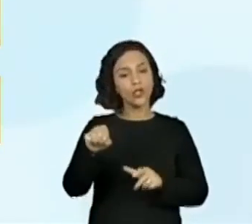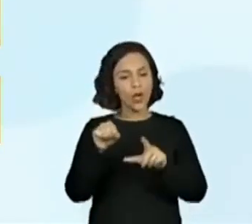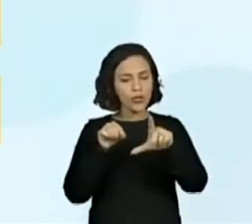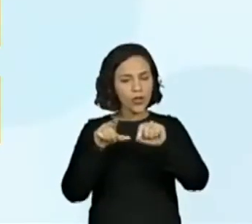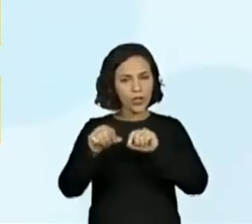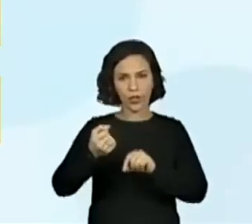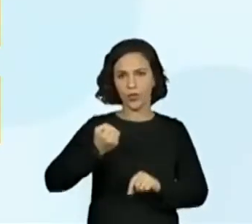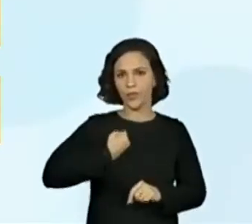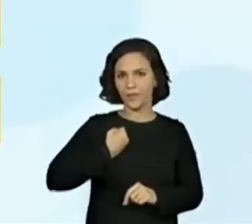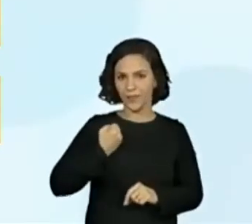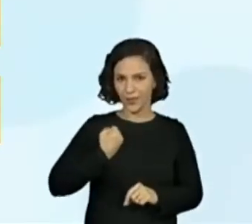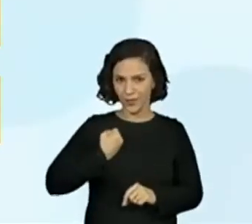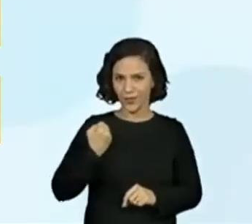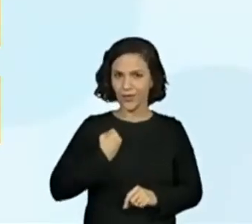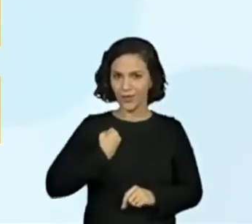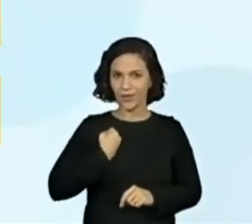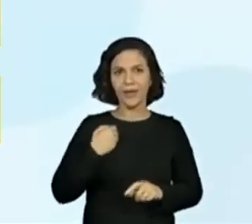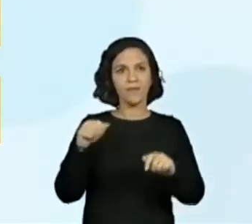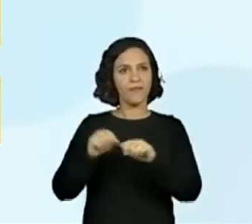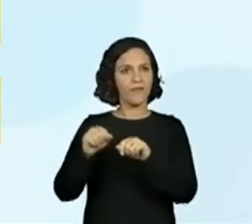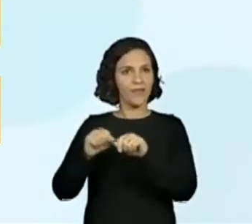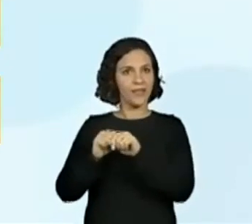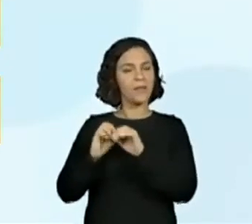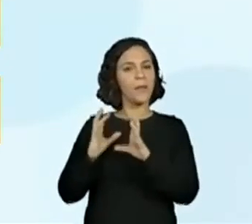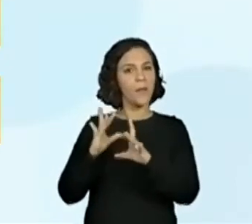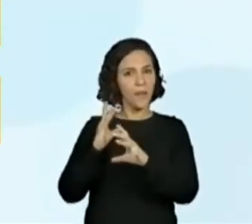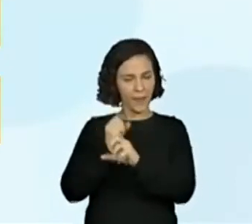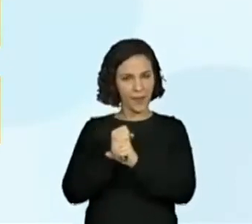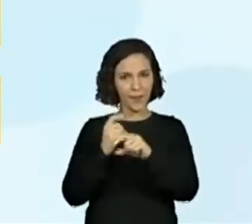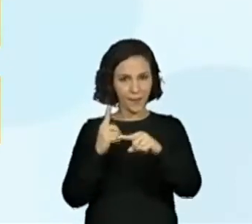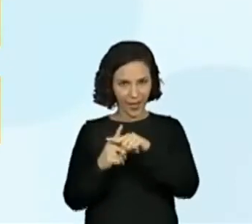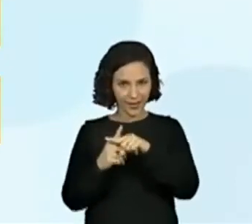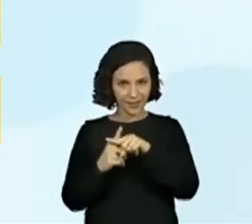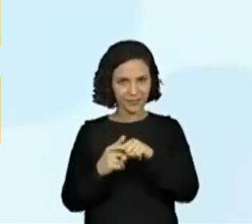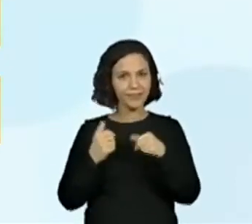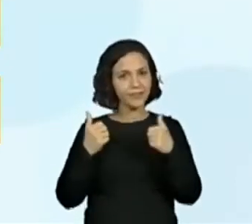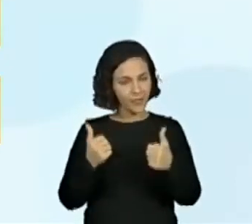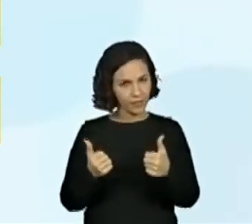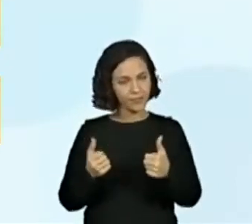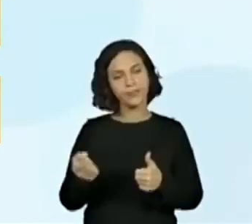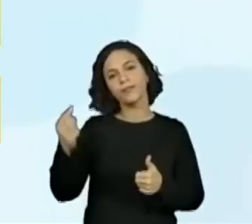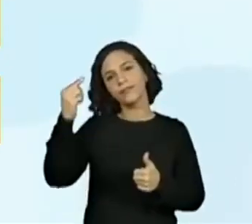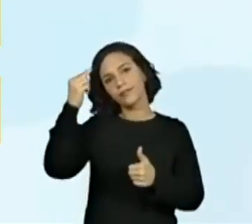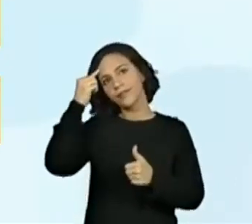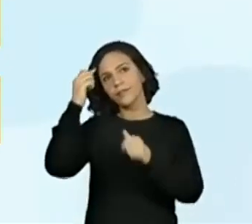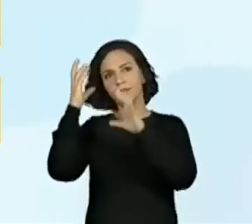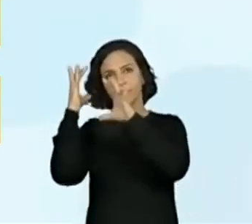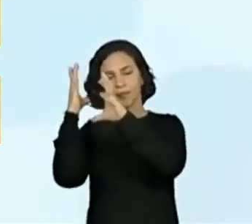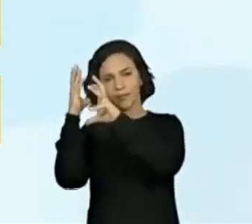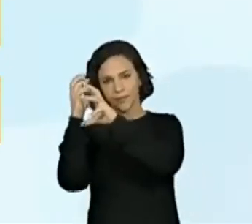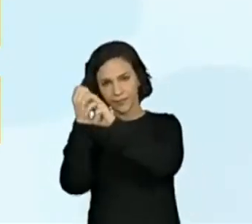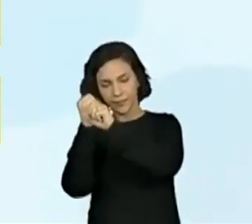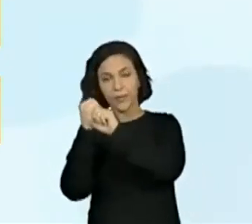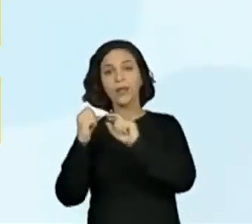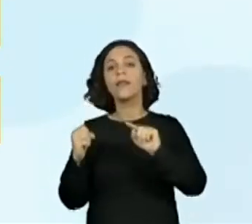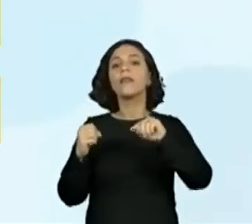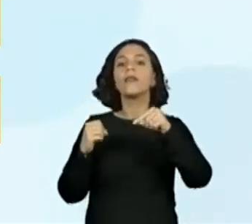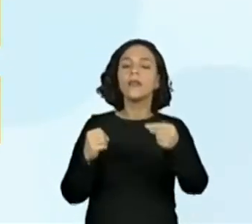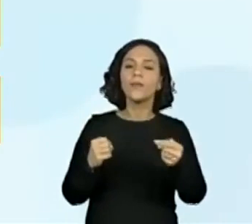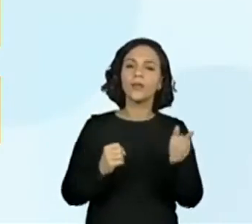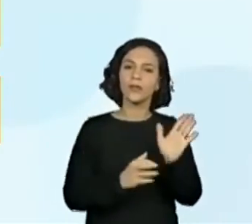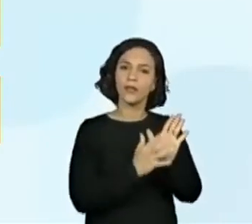números para resolvermos, utilizando a adição. Primeiro por cálculo mental e depois com o uso de